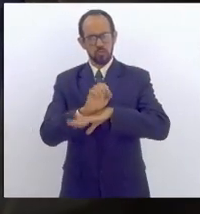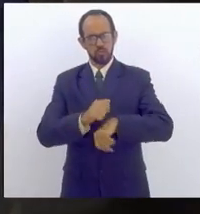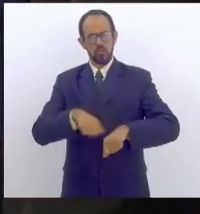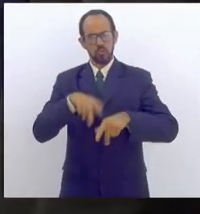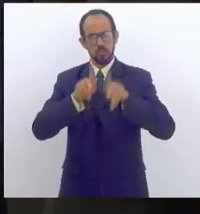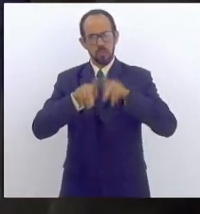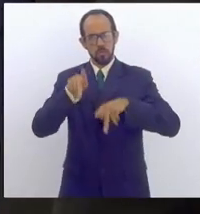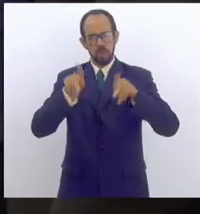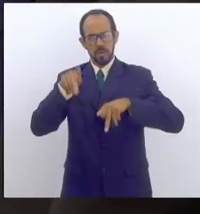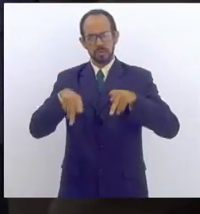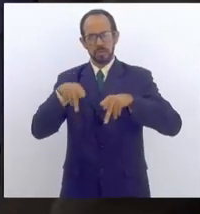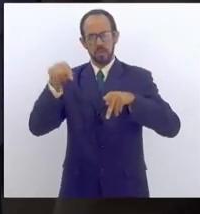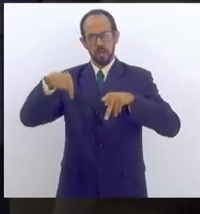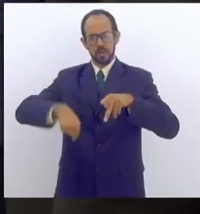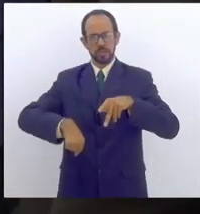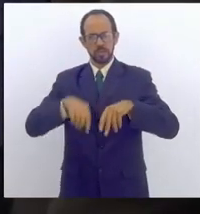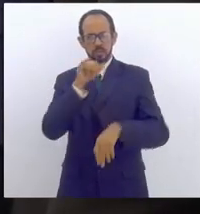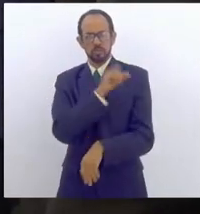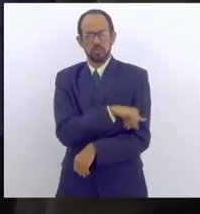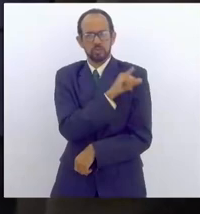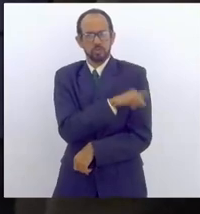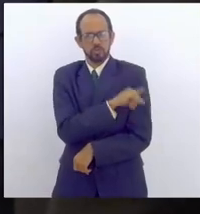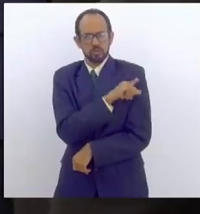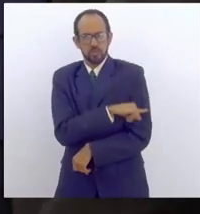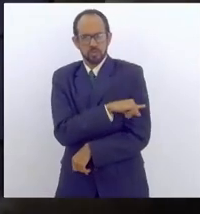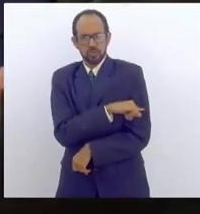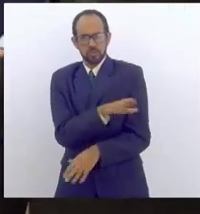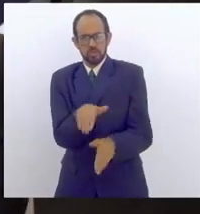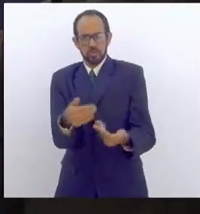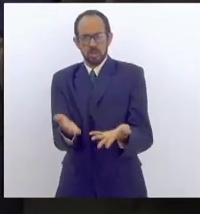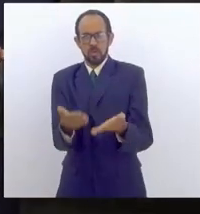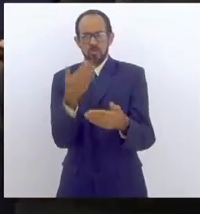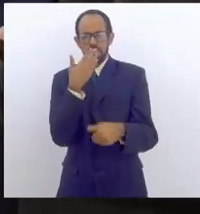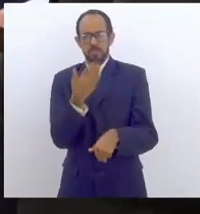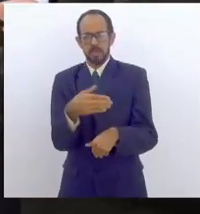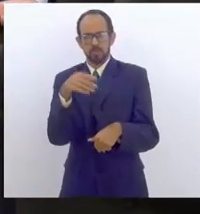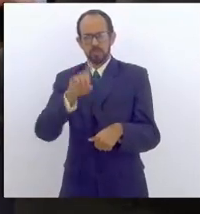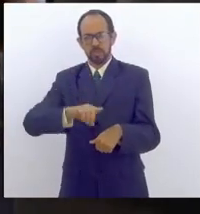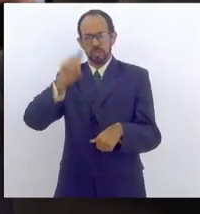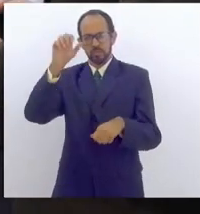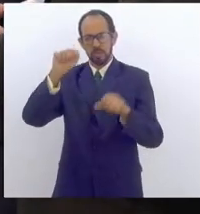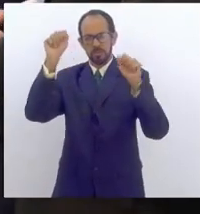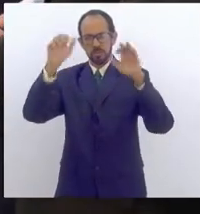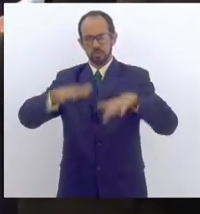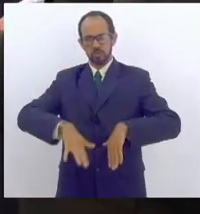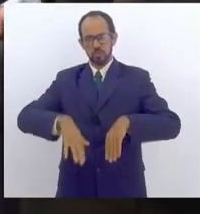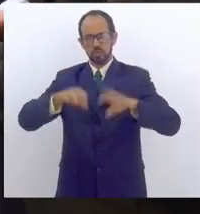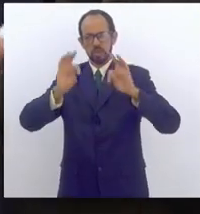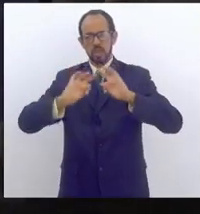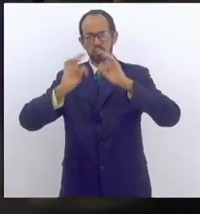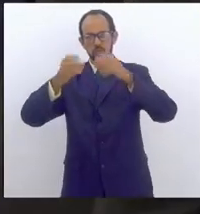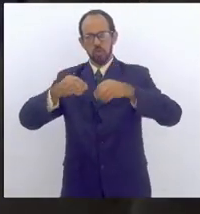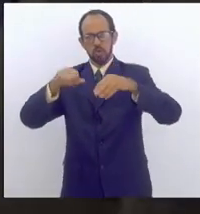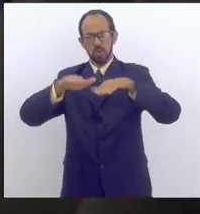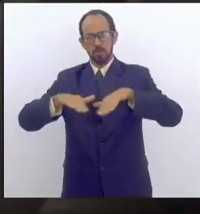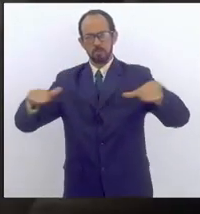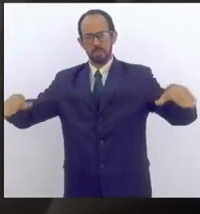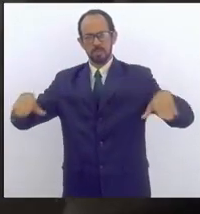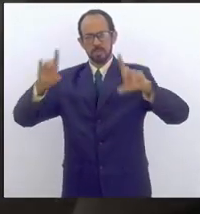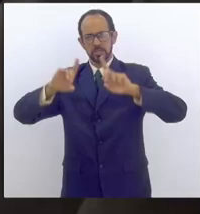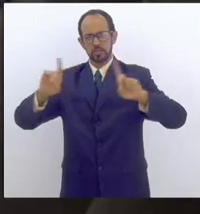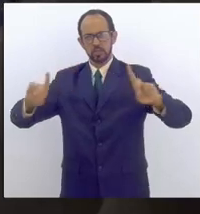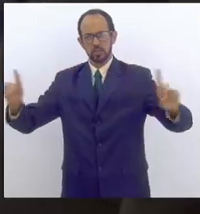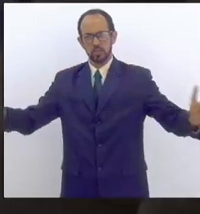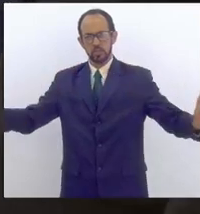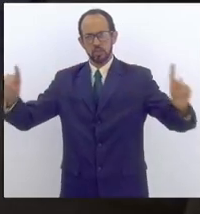população que aqui reside. Então, eu peço que Deus lhe abençoe, abençoe a mesa diretora, abençoe aqueles que